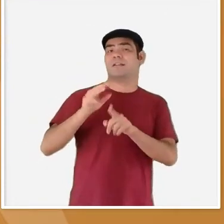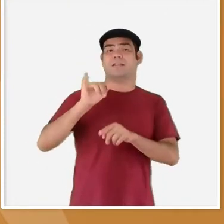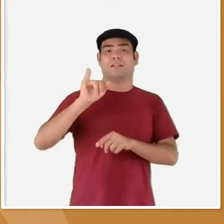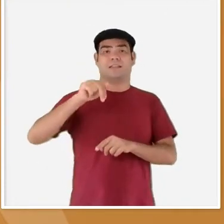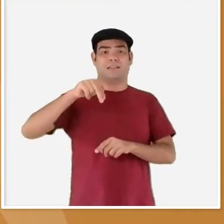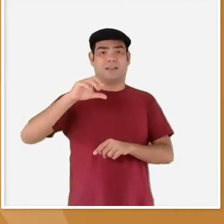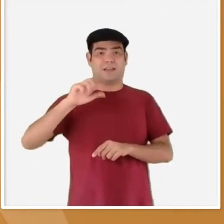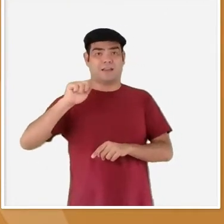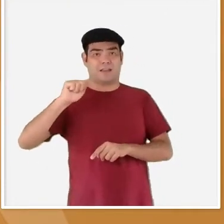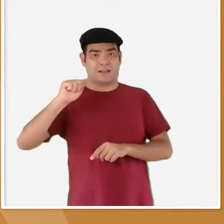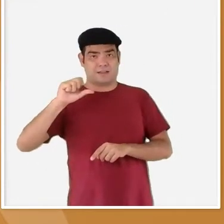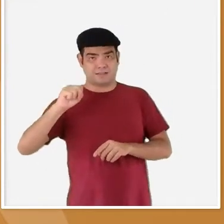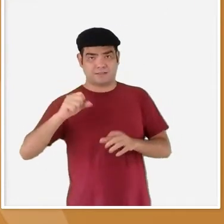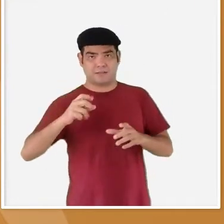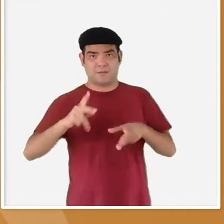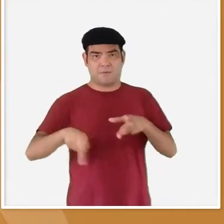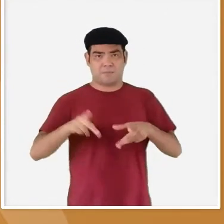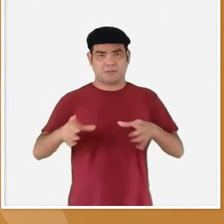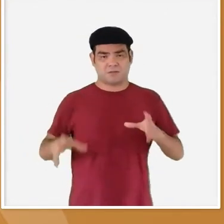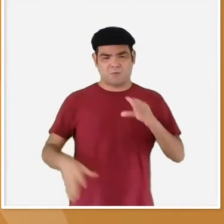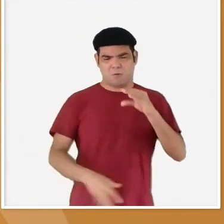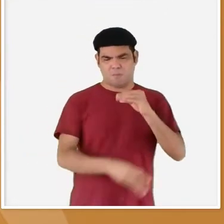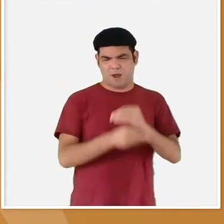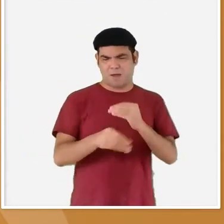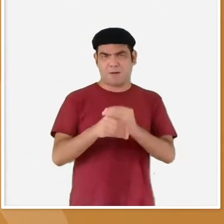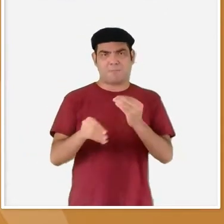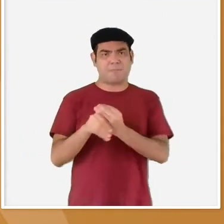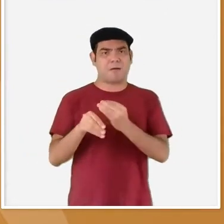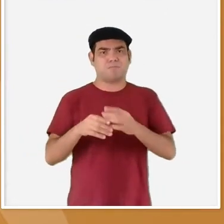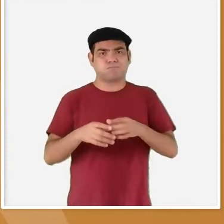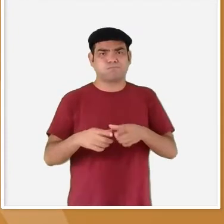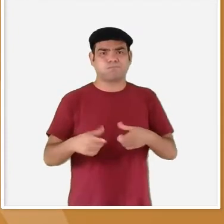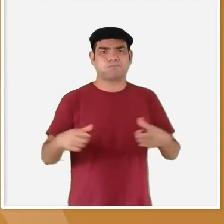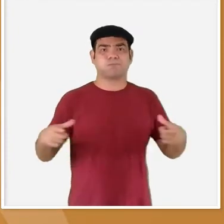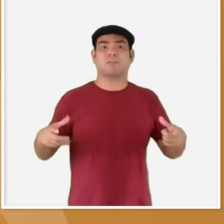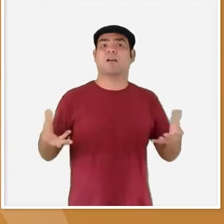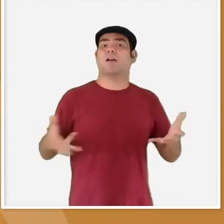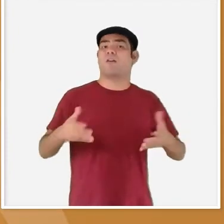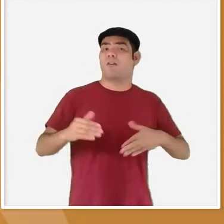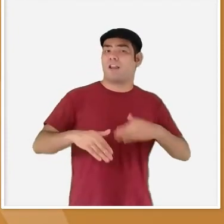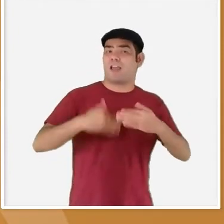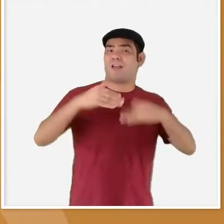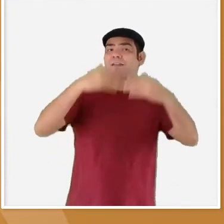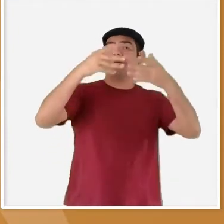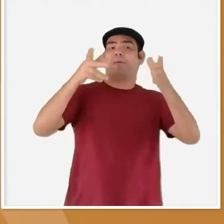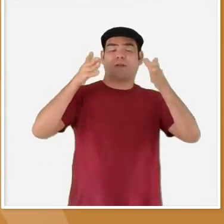tá bom? Agora, avançando sobre questões mais econômicas,